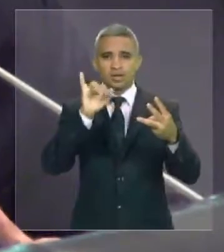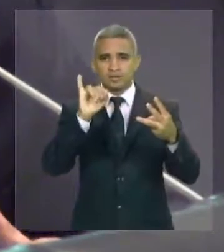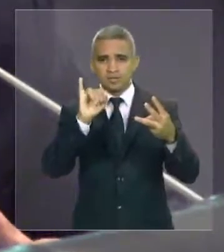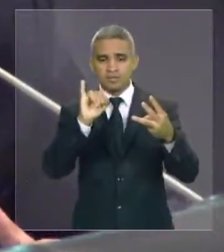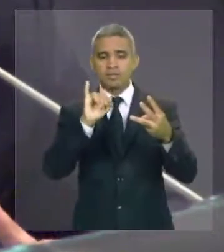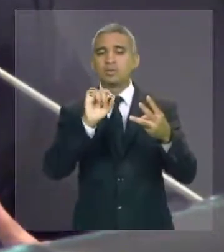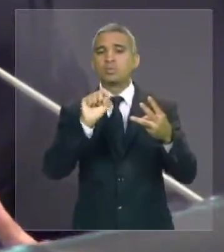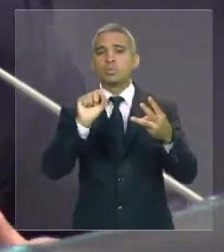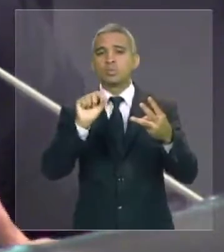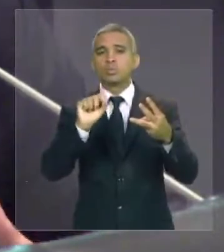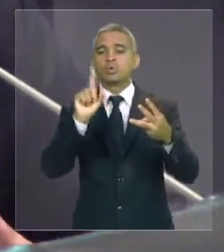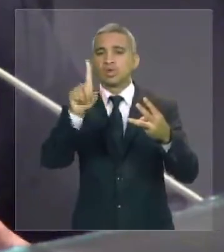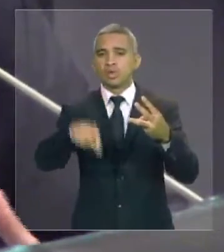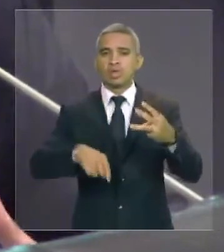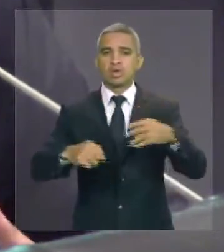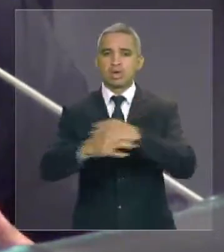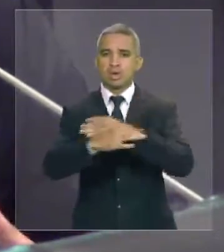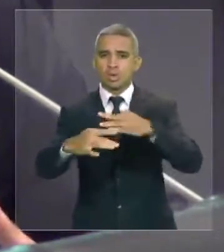a mobilidade urbana.